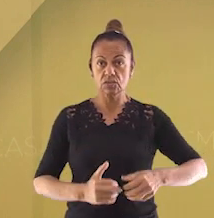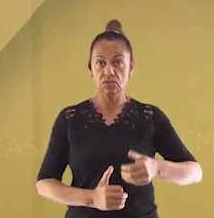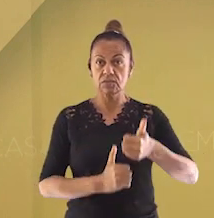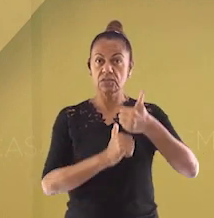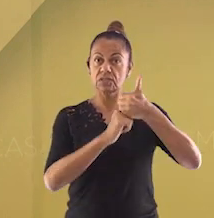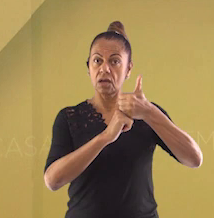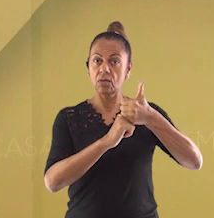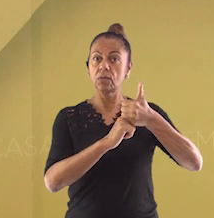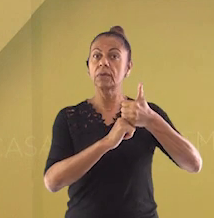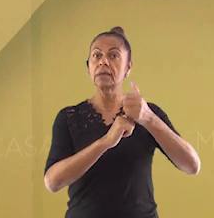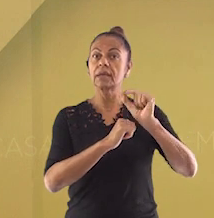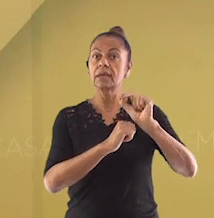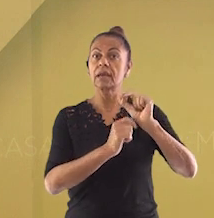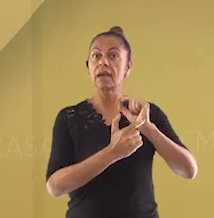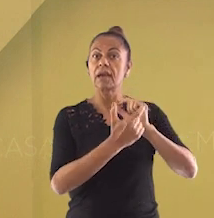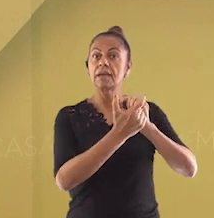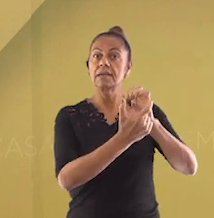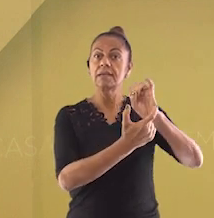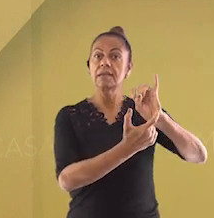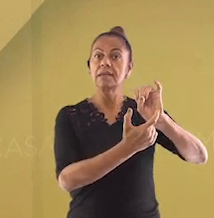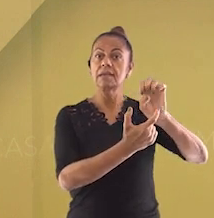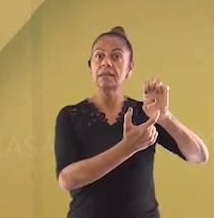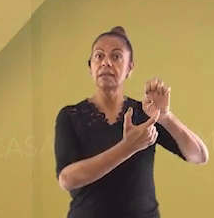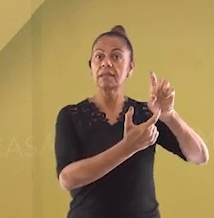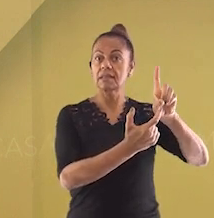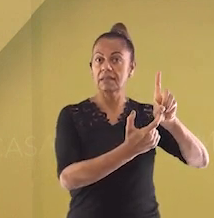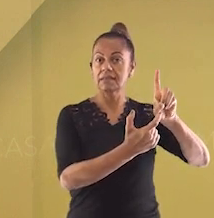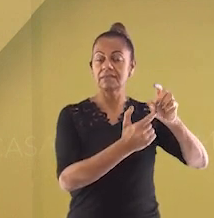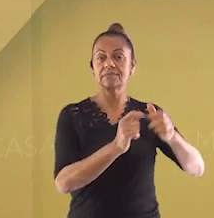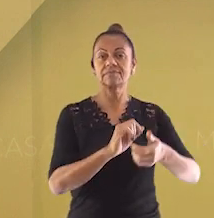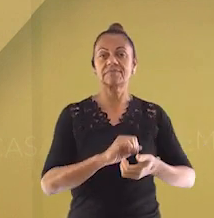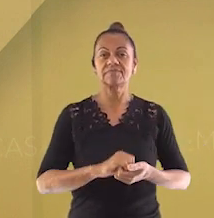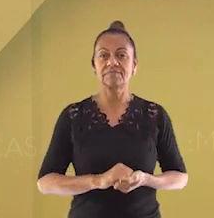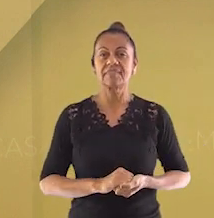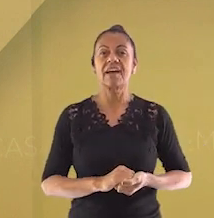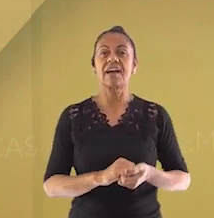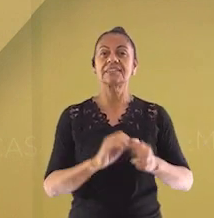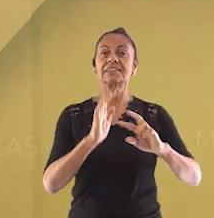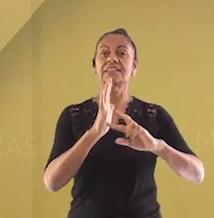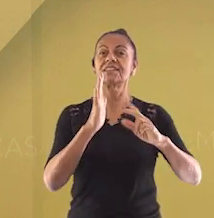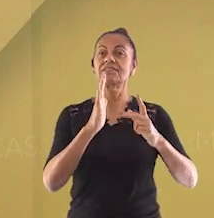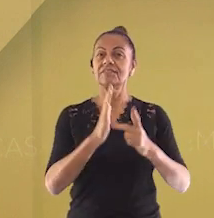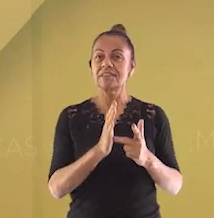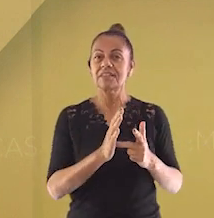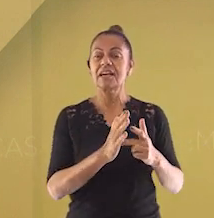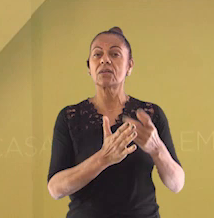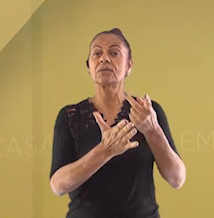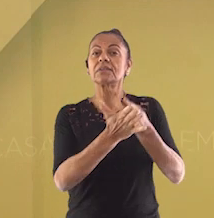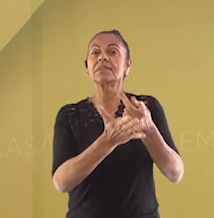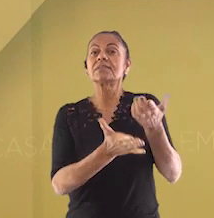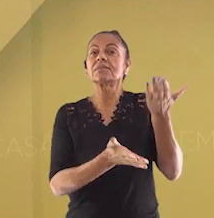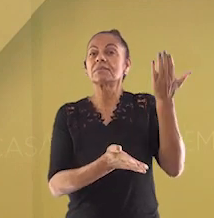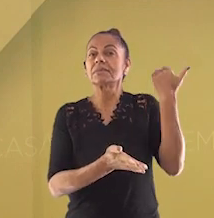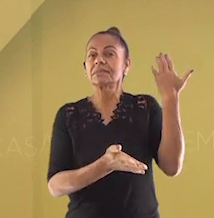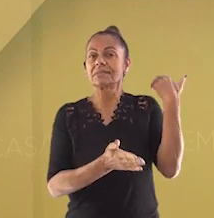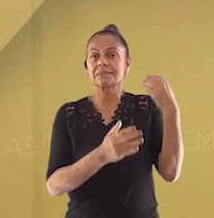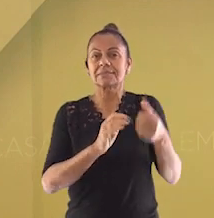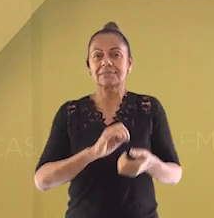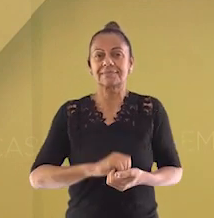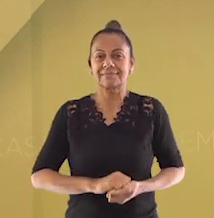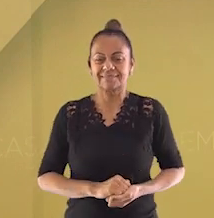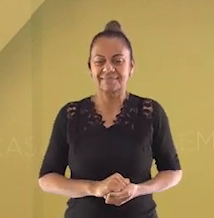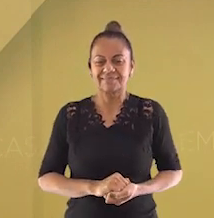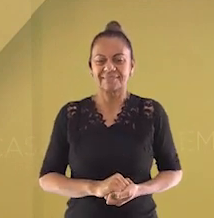Ed no final como acontecem o y sai entram i e D no final